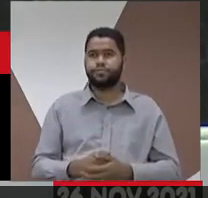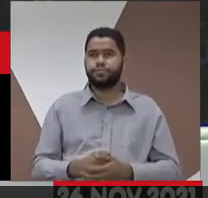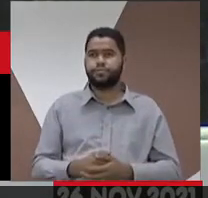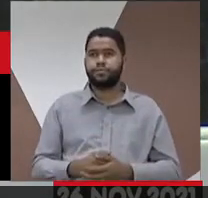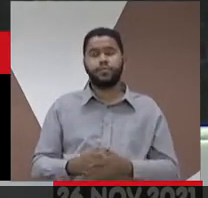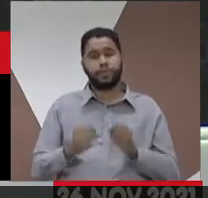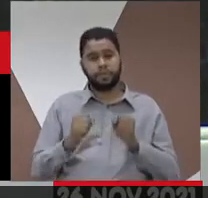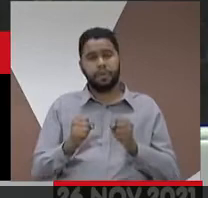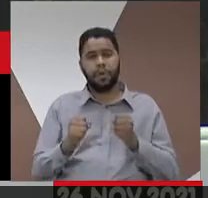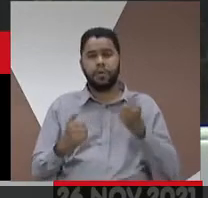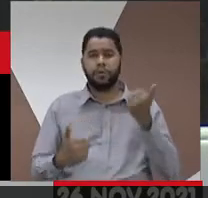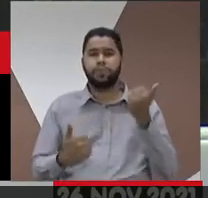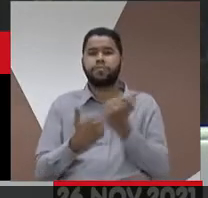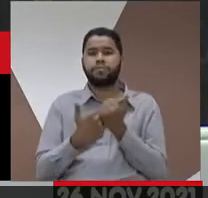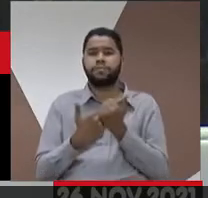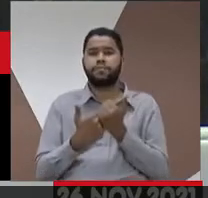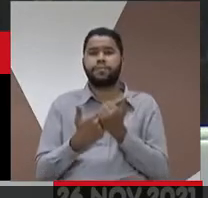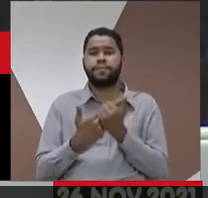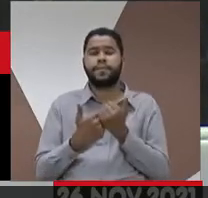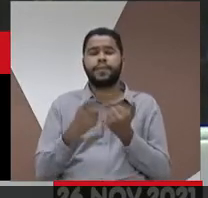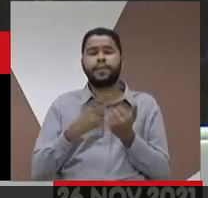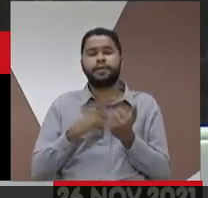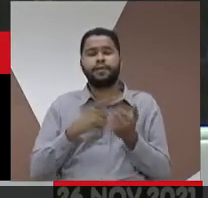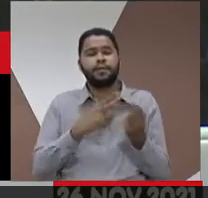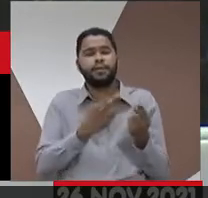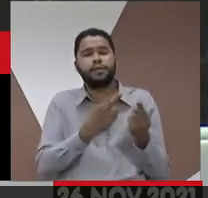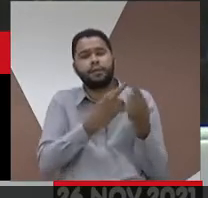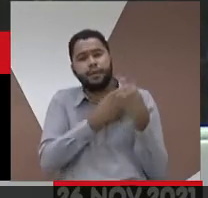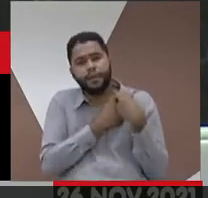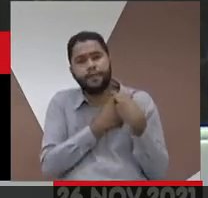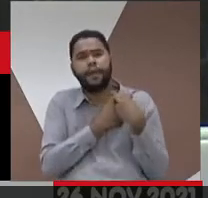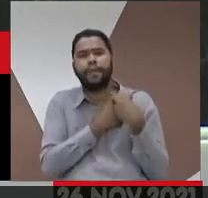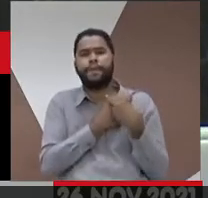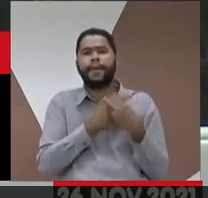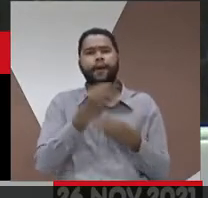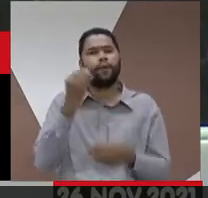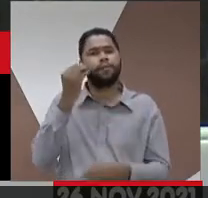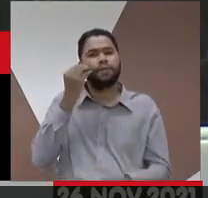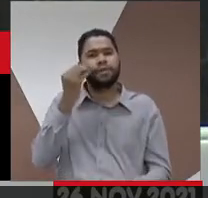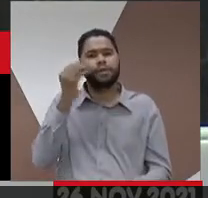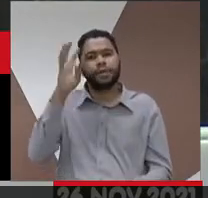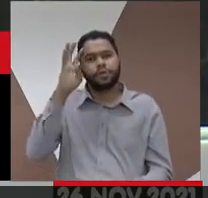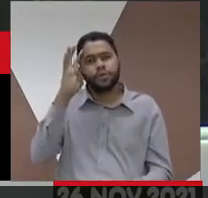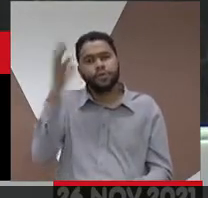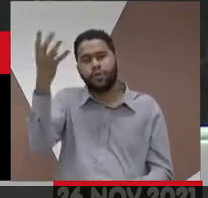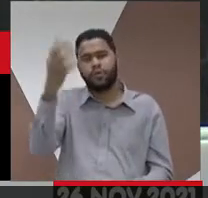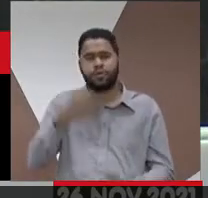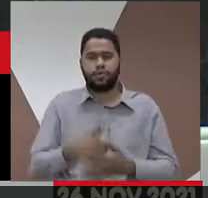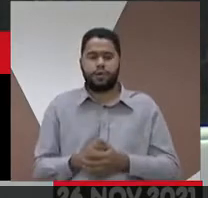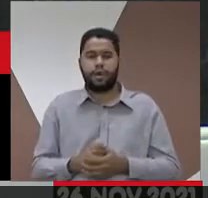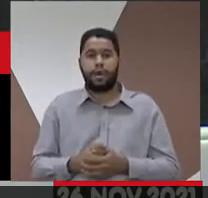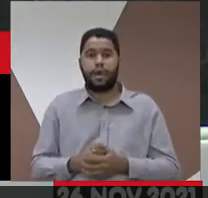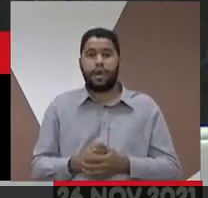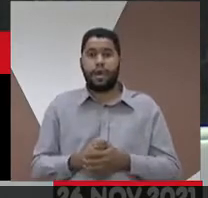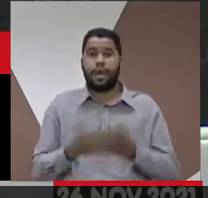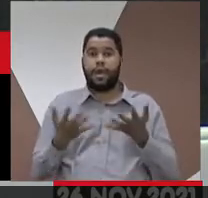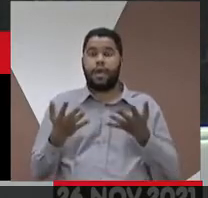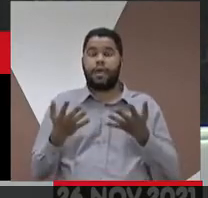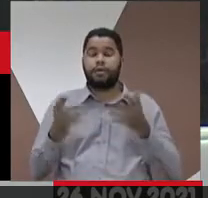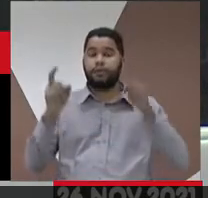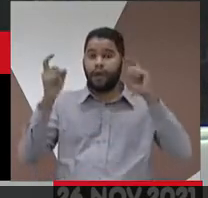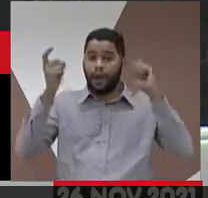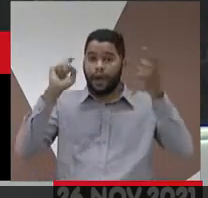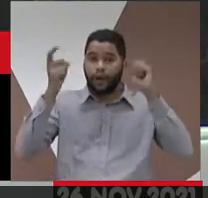deve ser reforçada para que ela tenha um papel de procurar solução, né? As audiências públicas podem ser